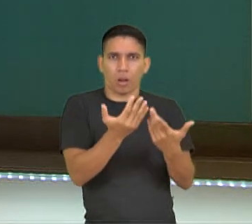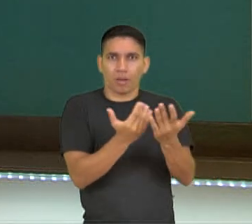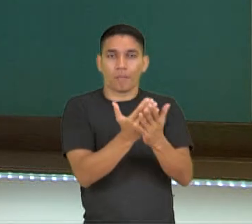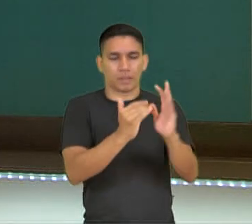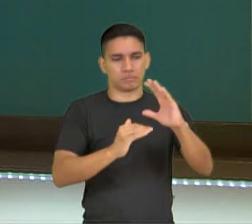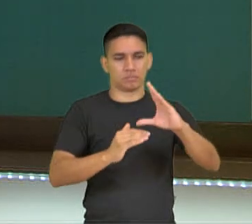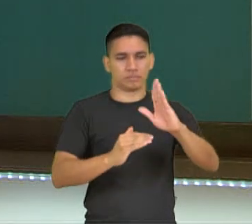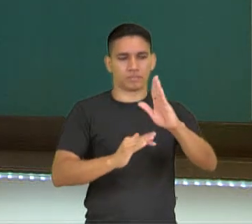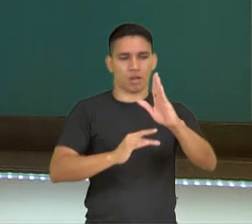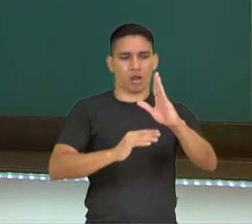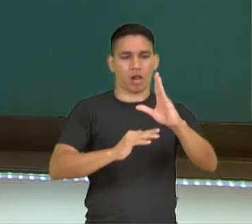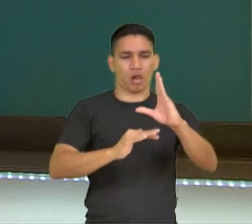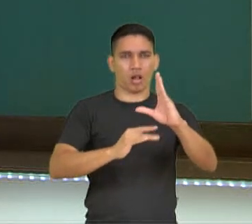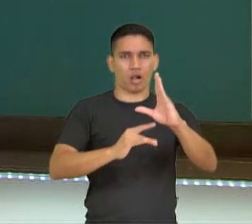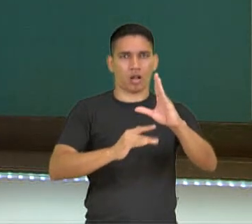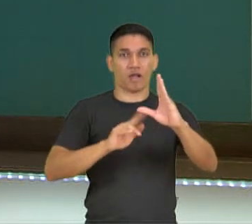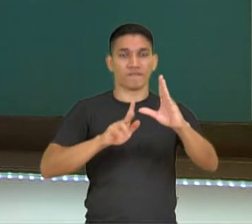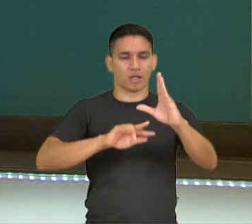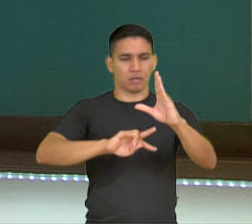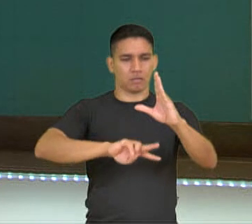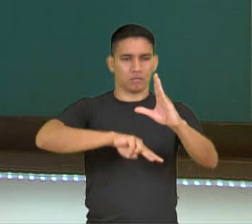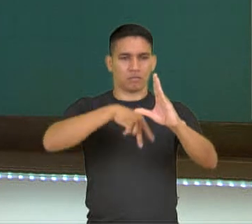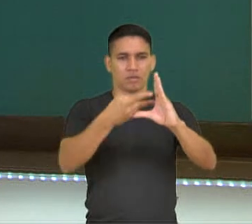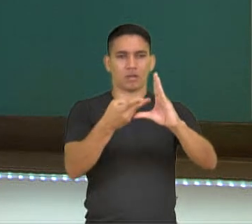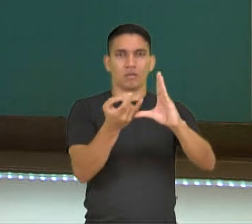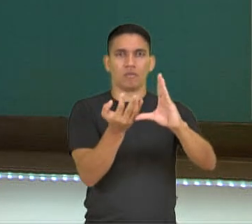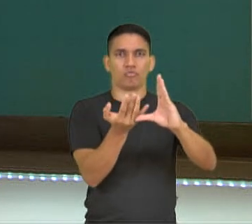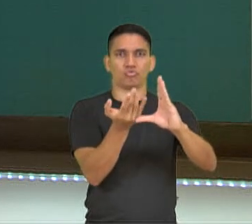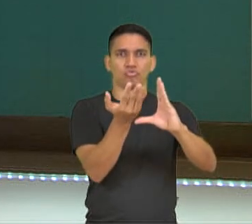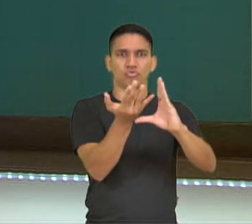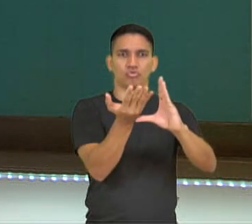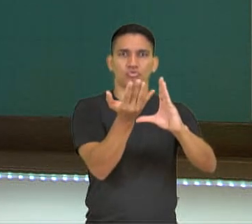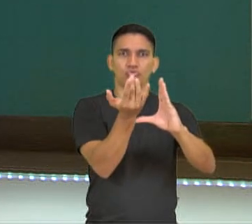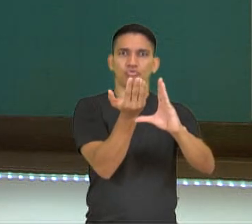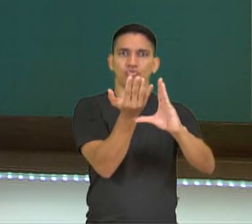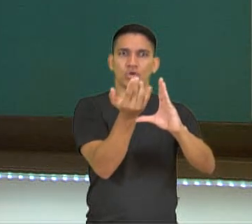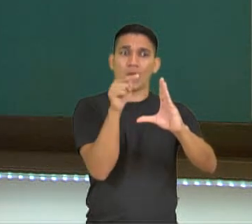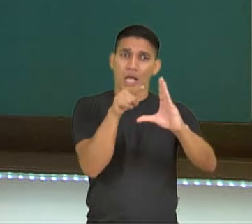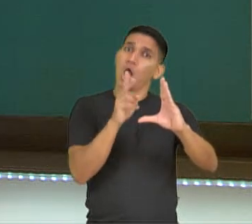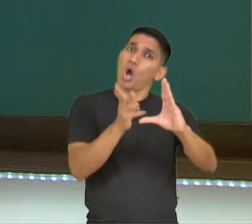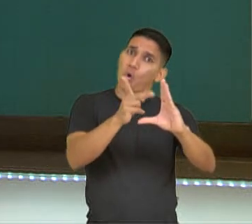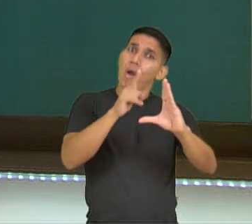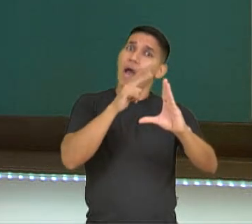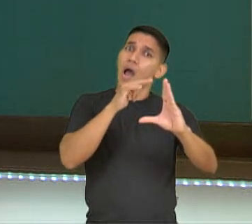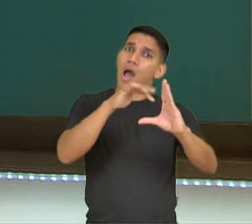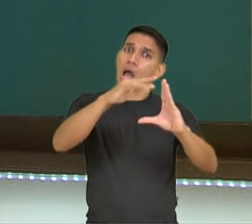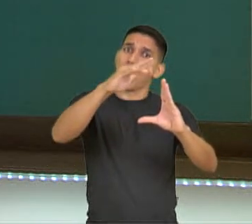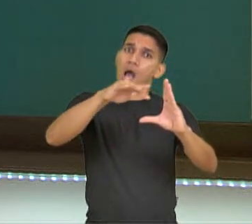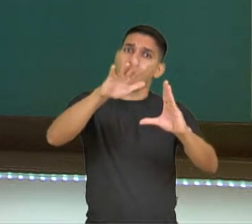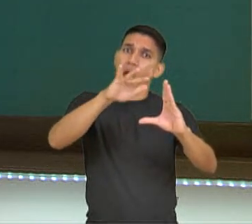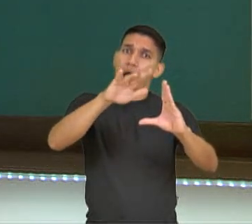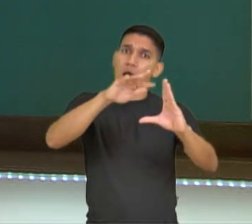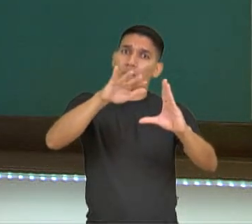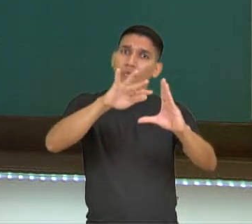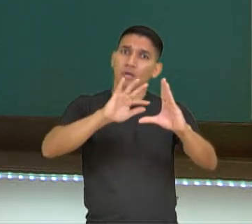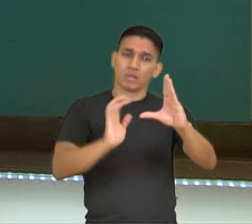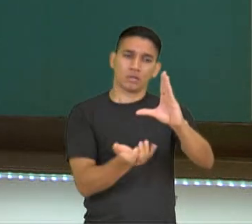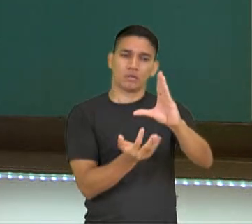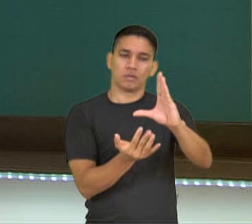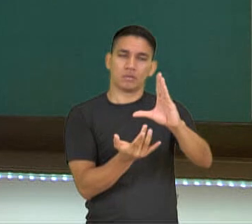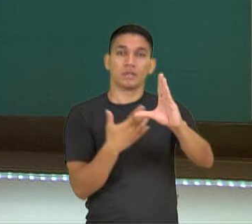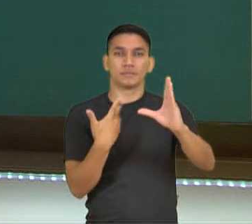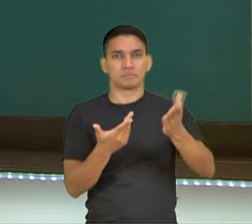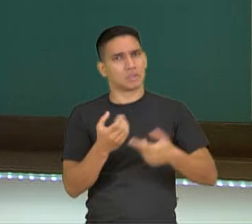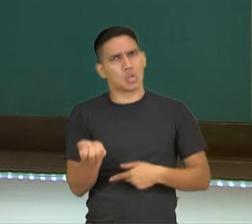fervendo, ela vai passar para vapor da água, mas continua sendo água, tá? Não produzimos novas substâncias. O